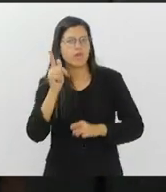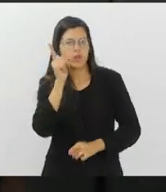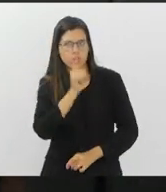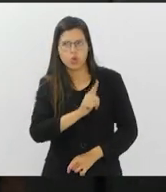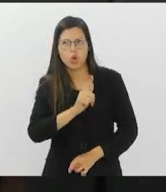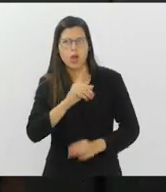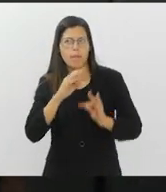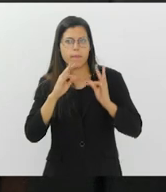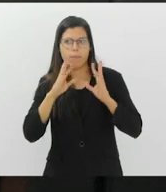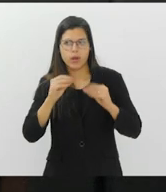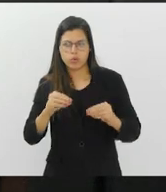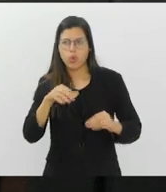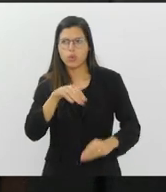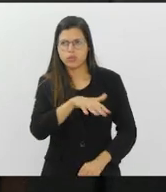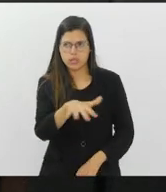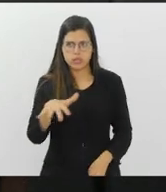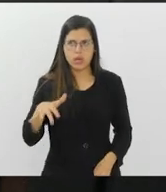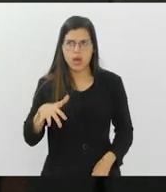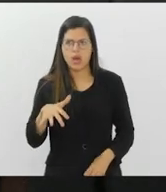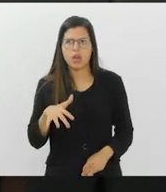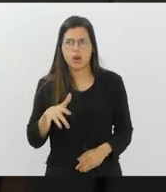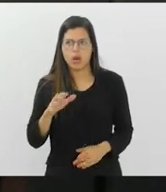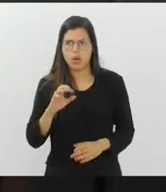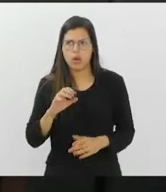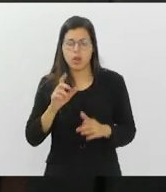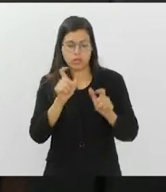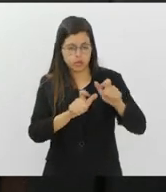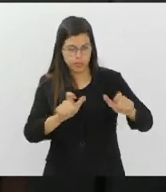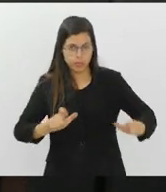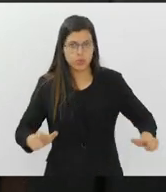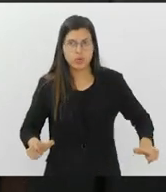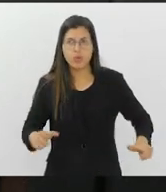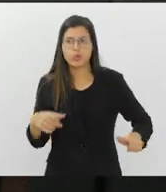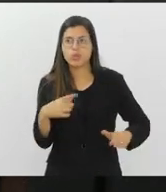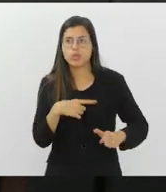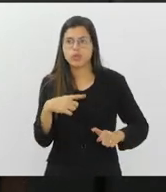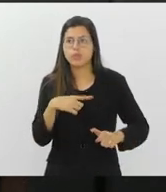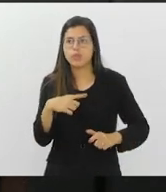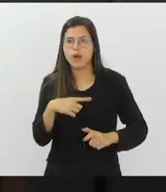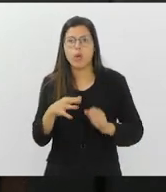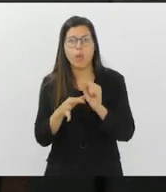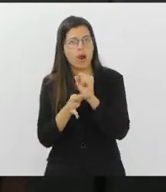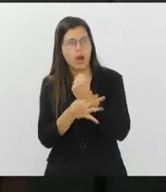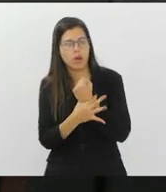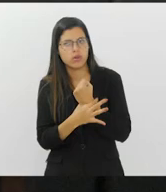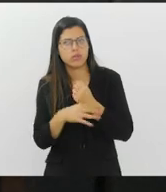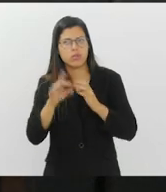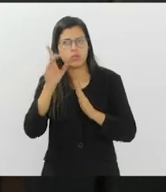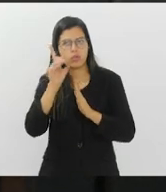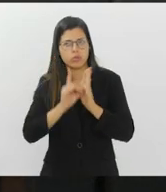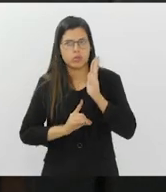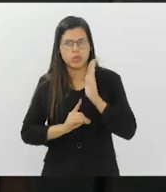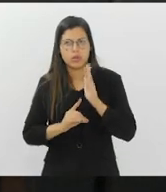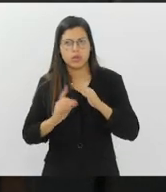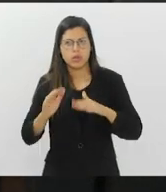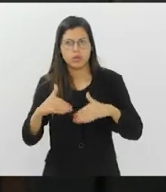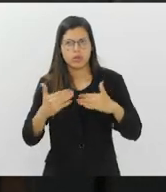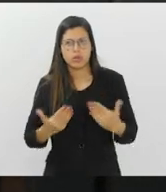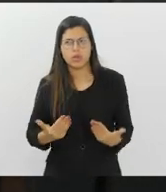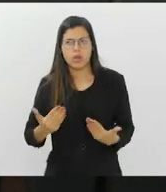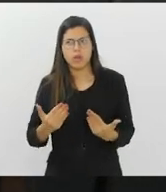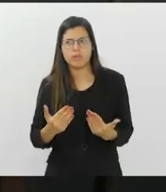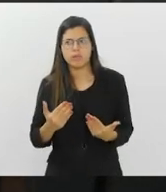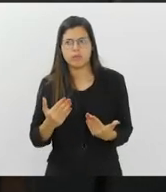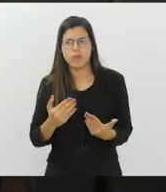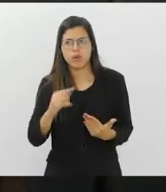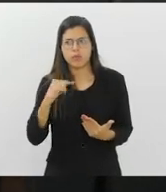todos os setores, ou seja, os consumidores tiveram previsibilidade, tiveram as garantias dos seus direitos. Então, a gente costuma